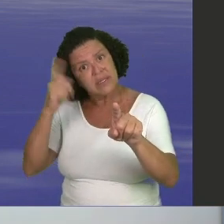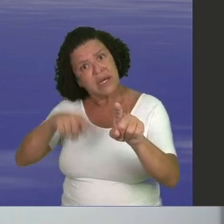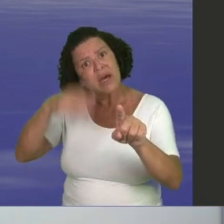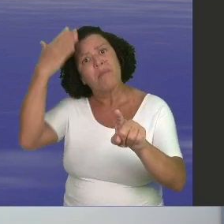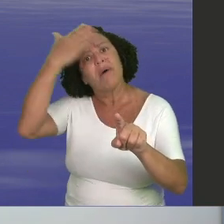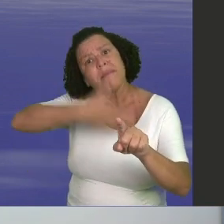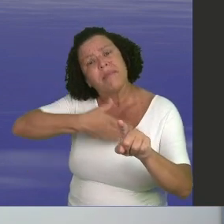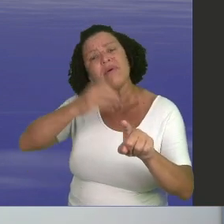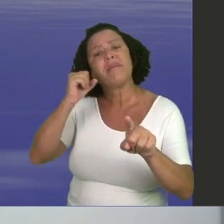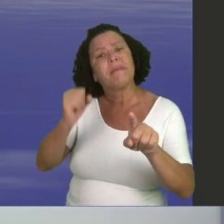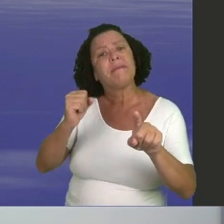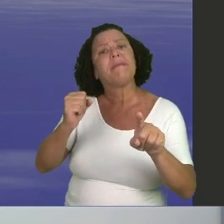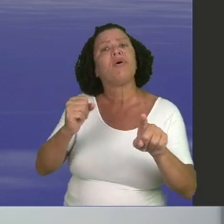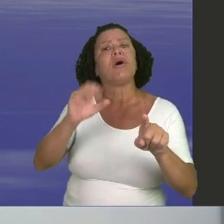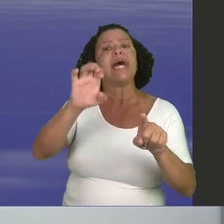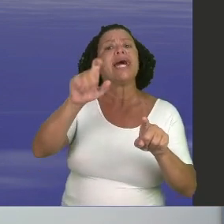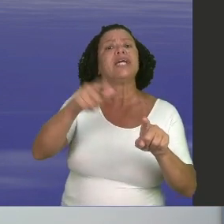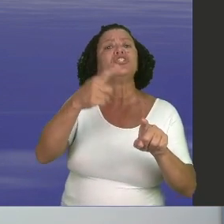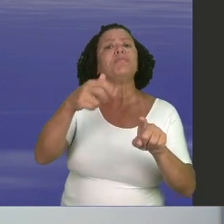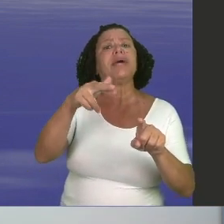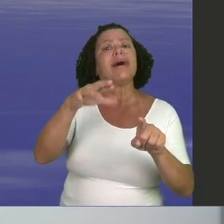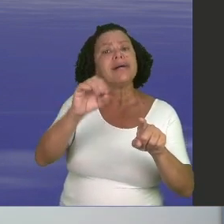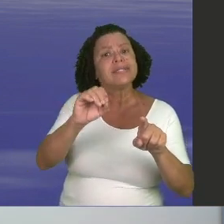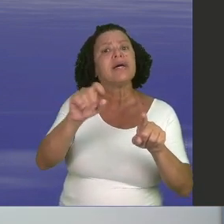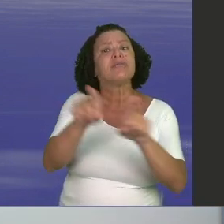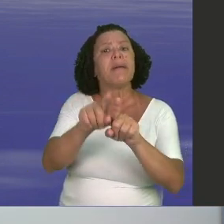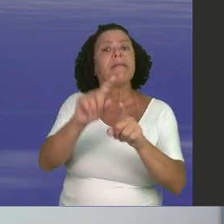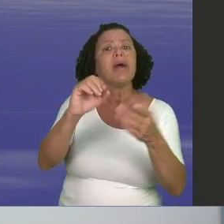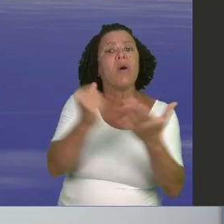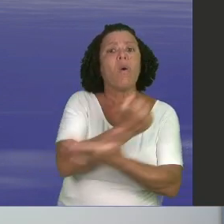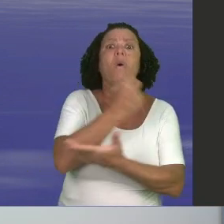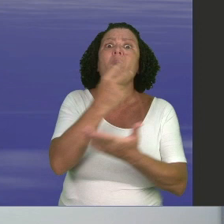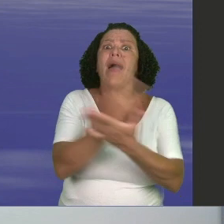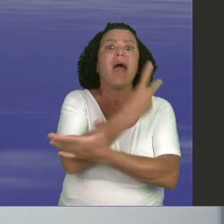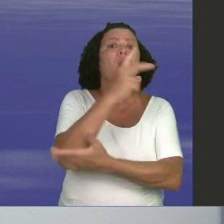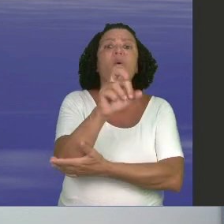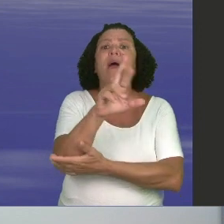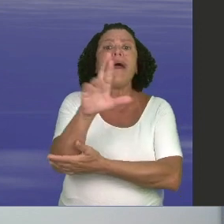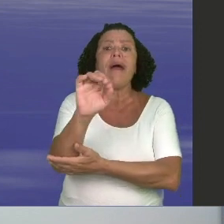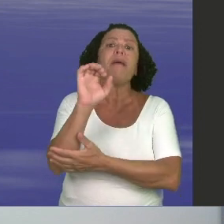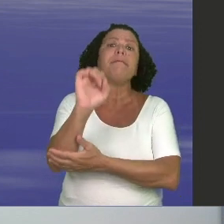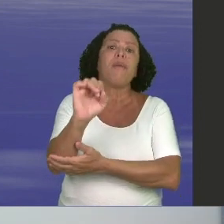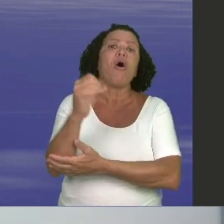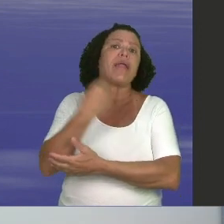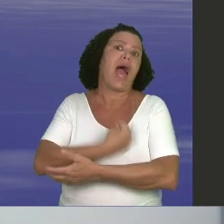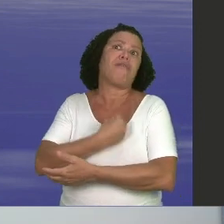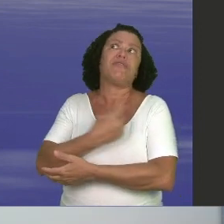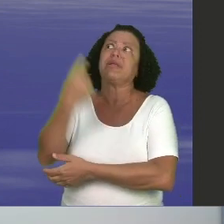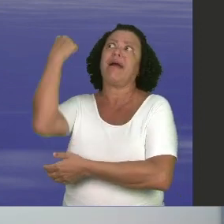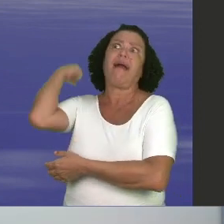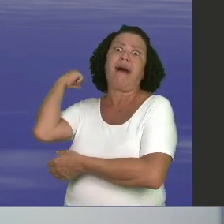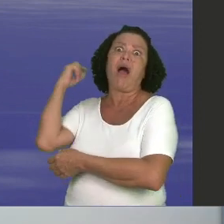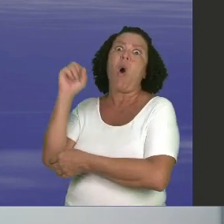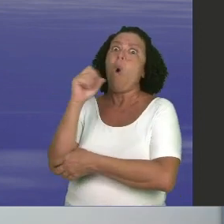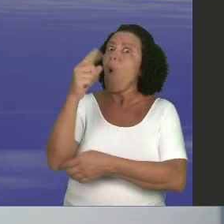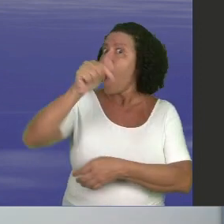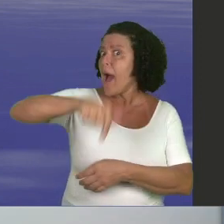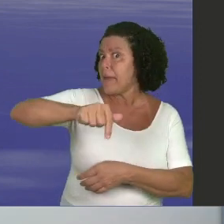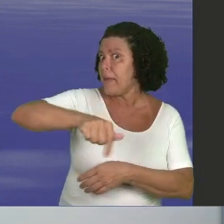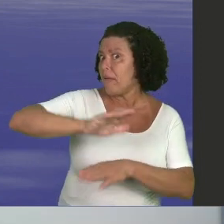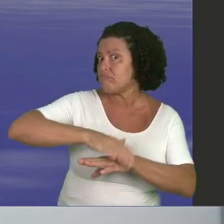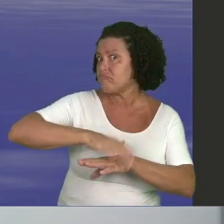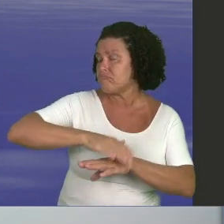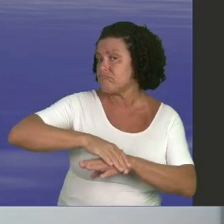e pode ser uma expiação por um erro que acometeu não só em vidas passadas, pode ter acontecido nessa mesma vida. Quantos erros